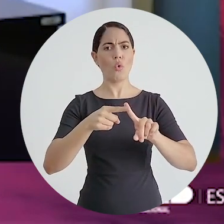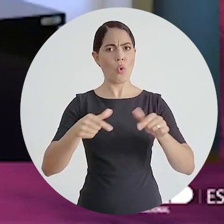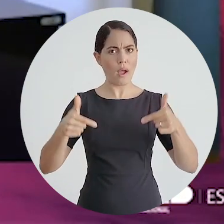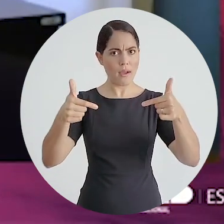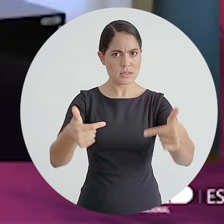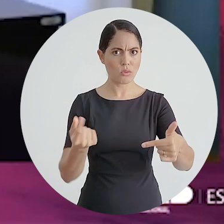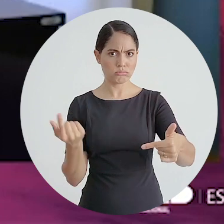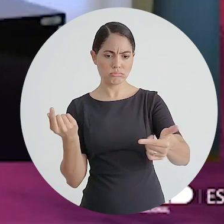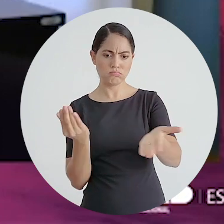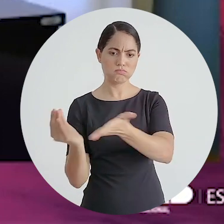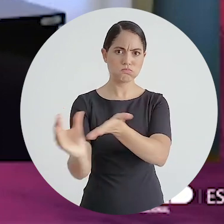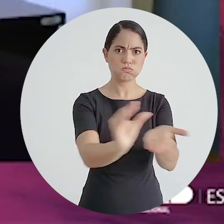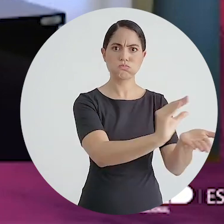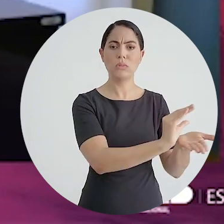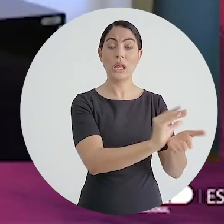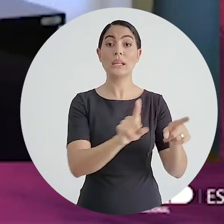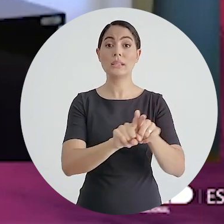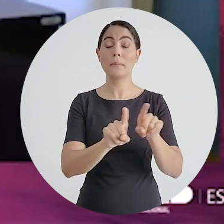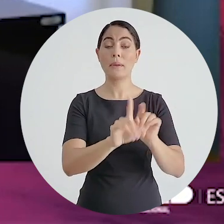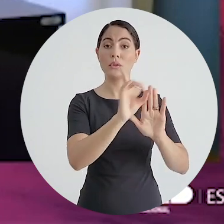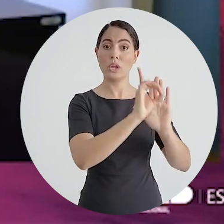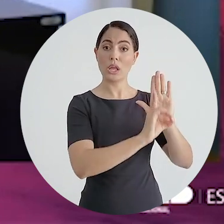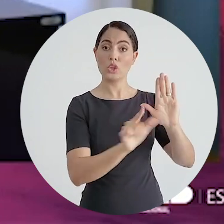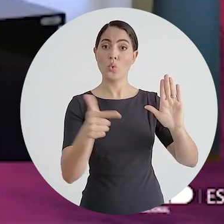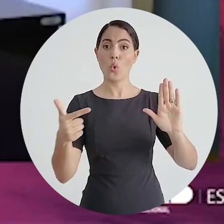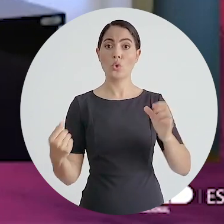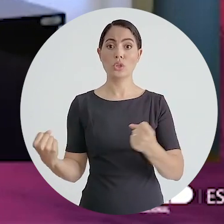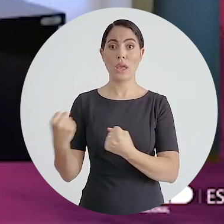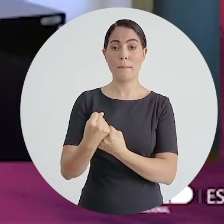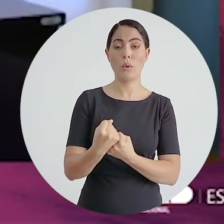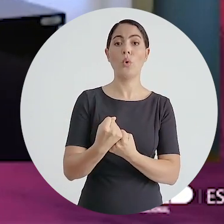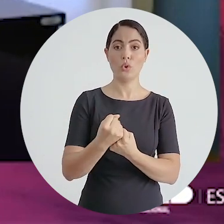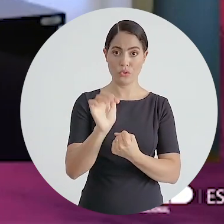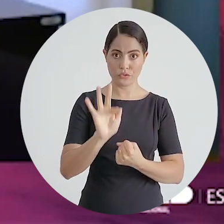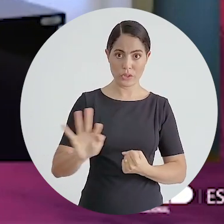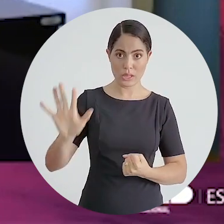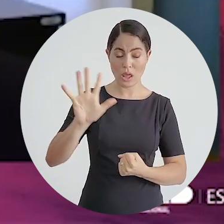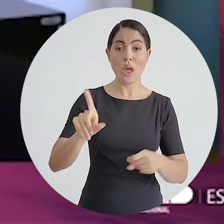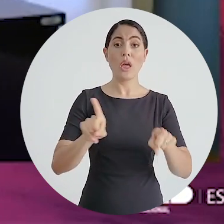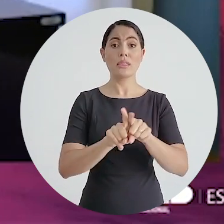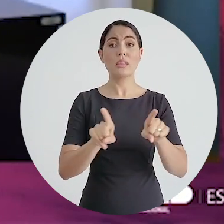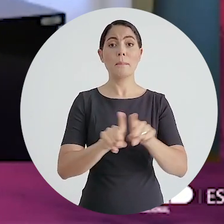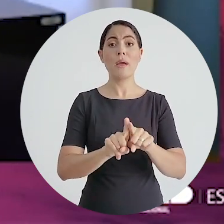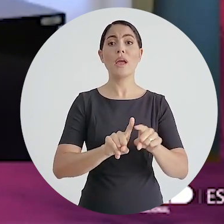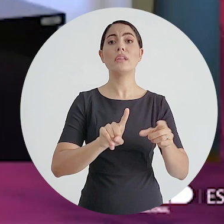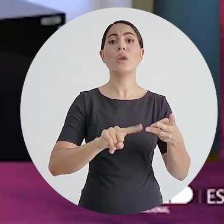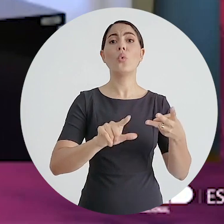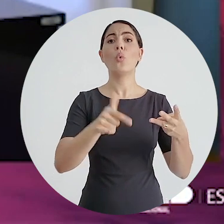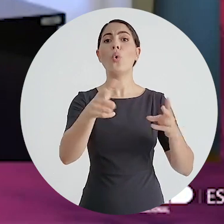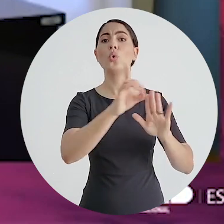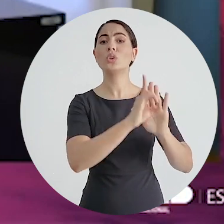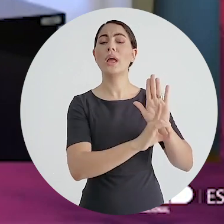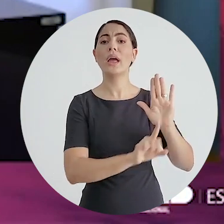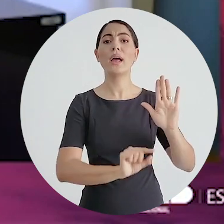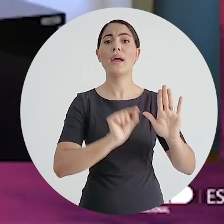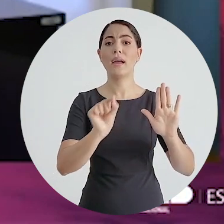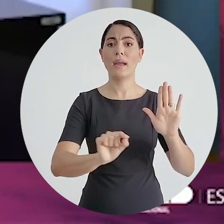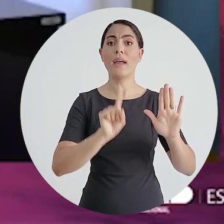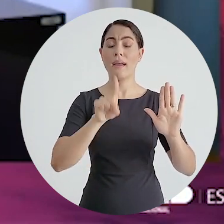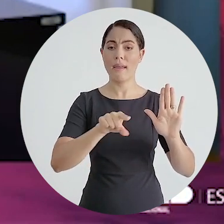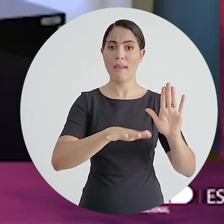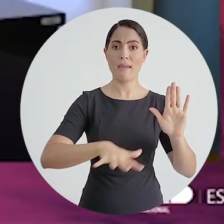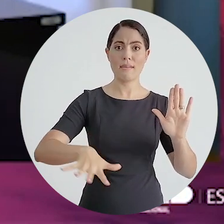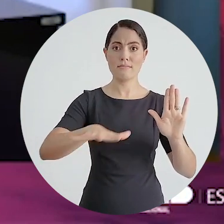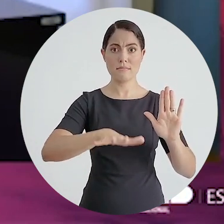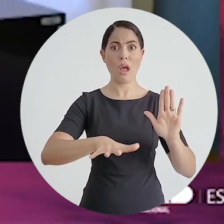para a aplicação dos recursos públicos. Um outro decreto que é o de apoio da União e um outro decreto que vai avaliar,